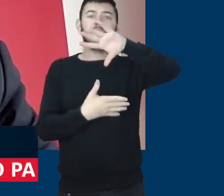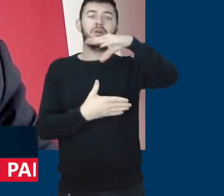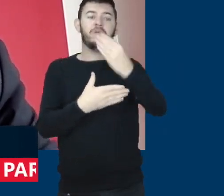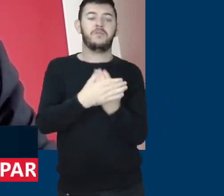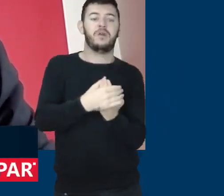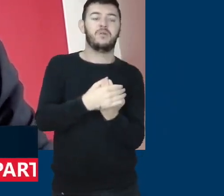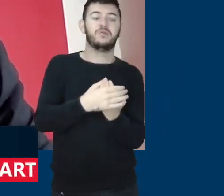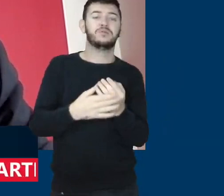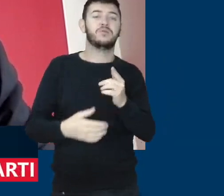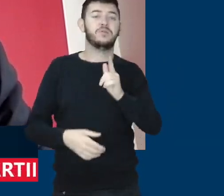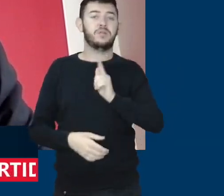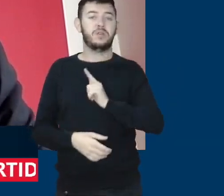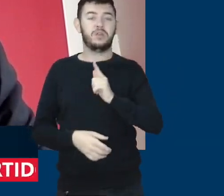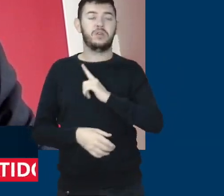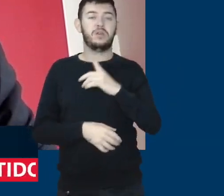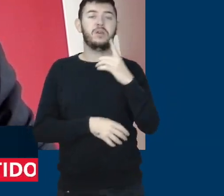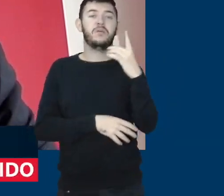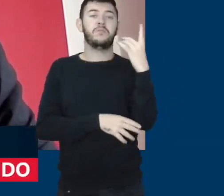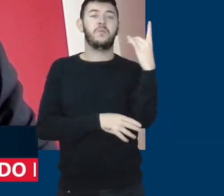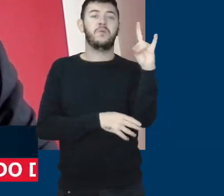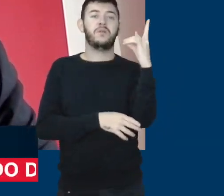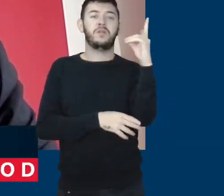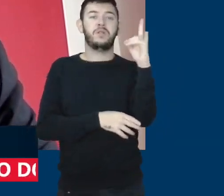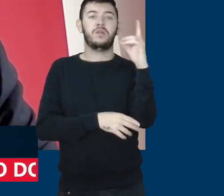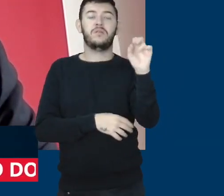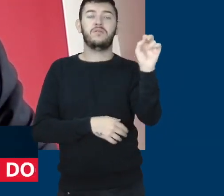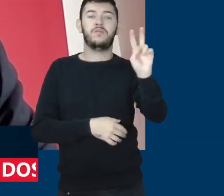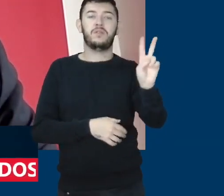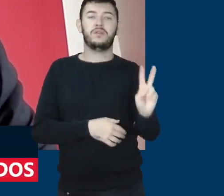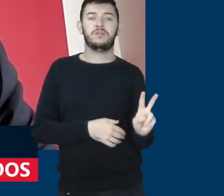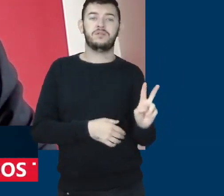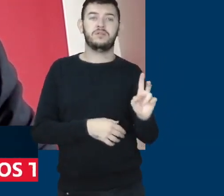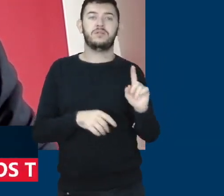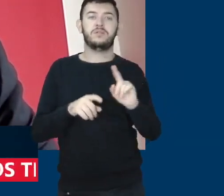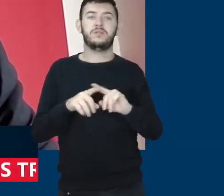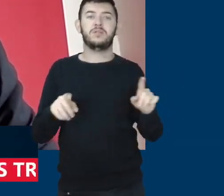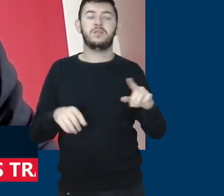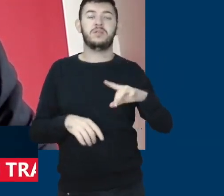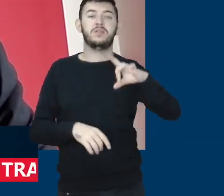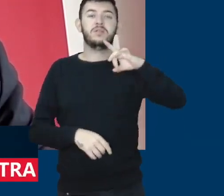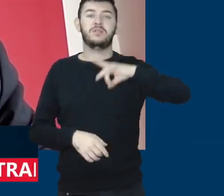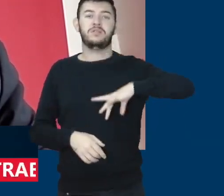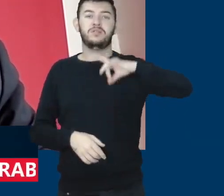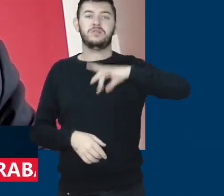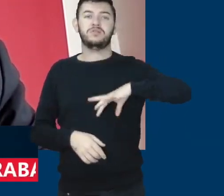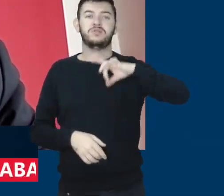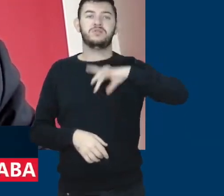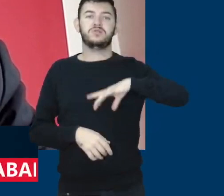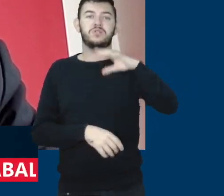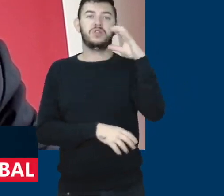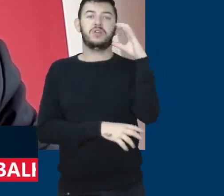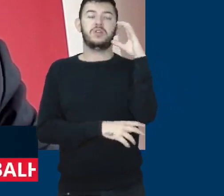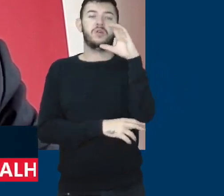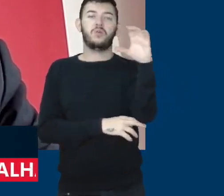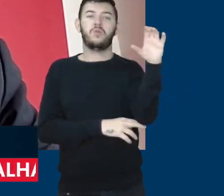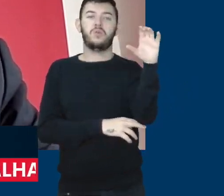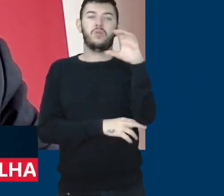está a caminho do Mercosul também, mas nós tivemos Bolívia, Chile, Colômbia,